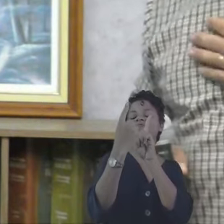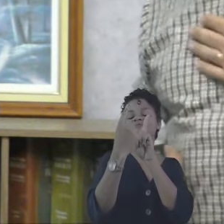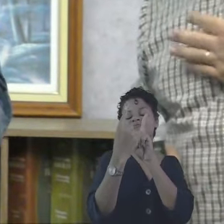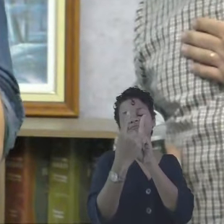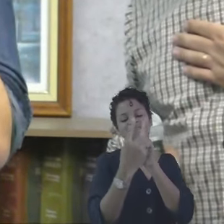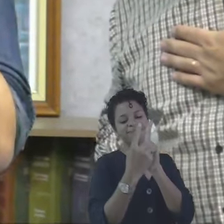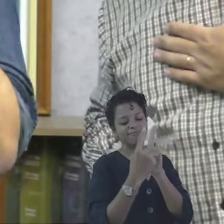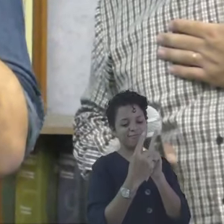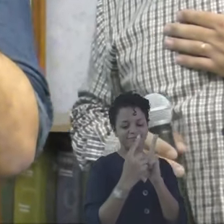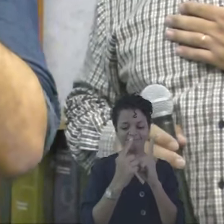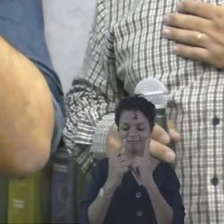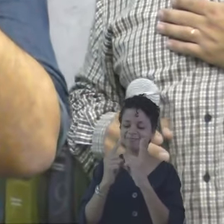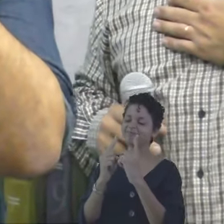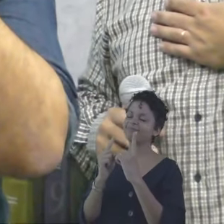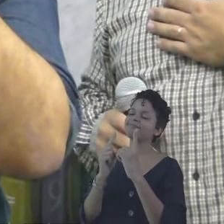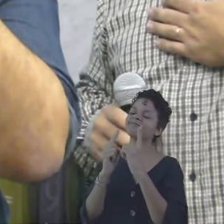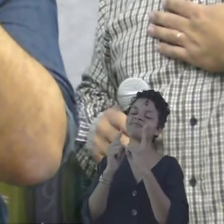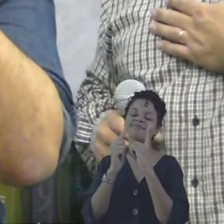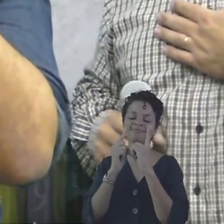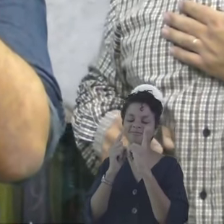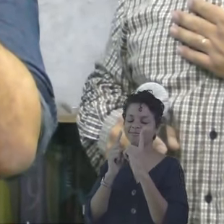Cristo nos